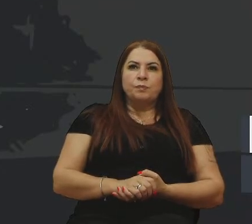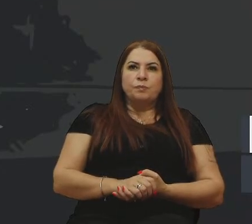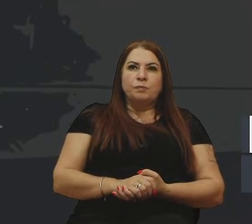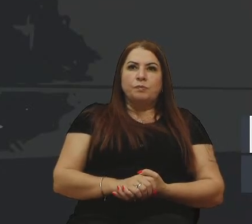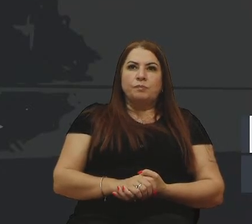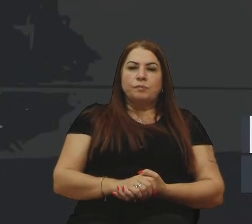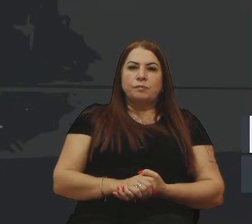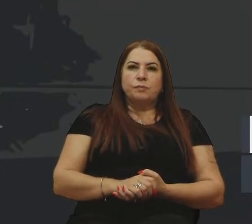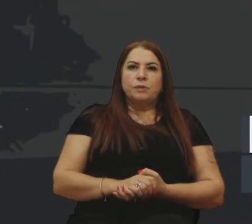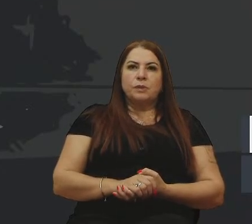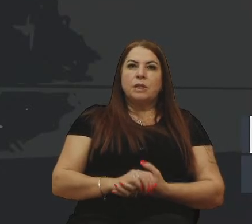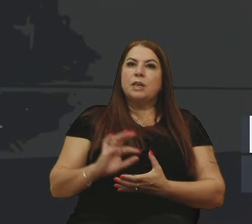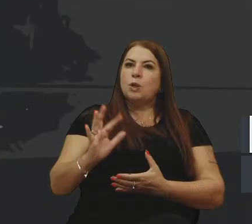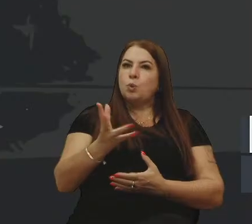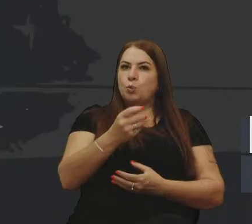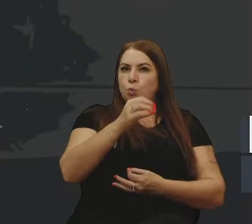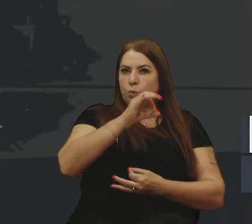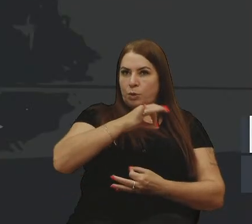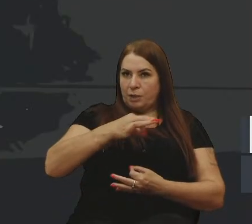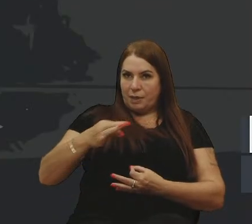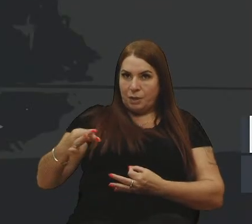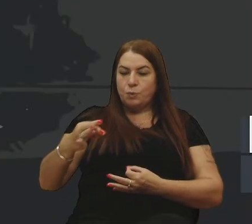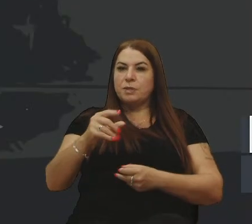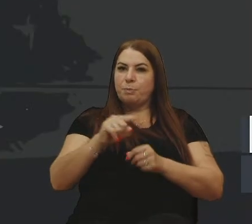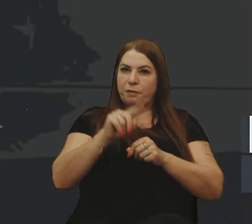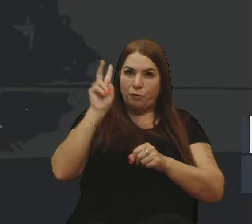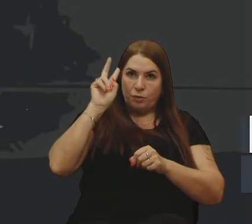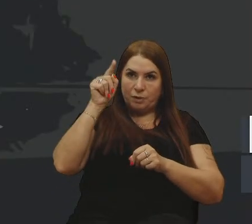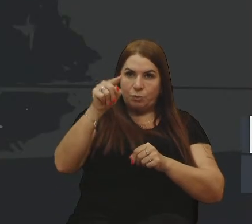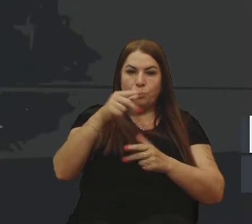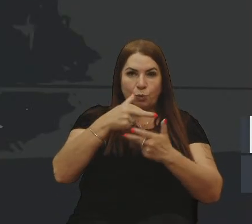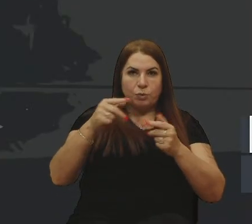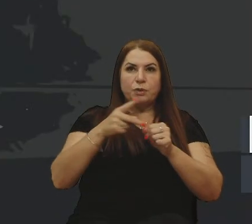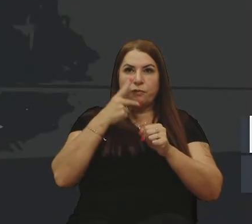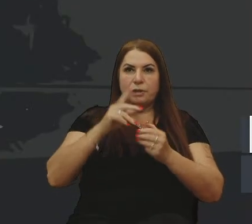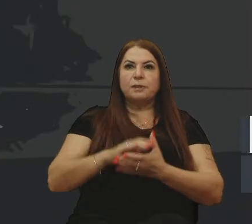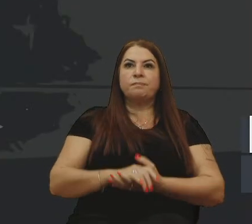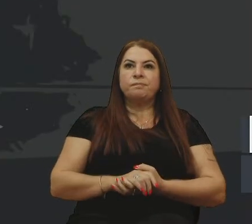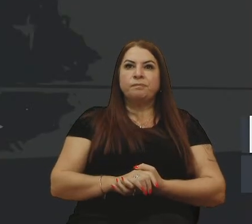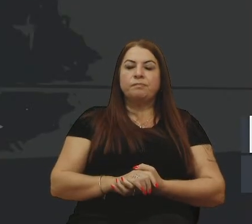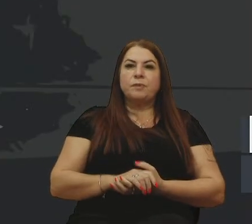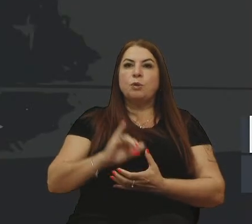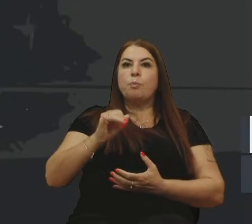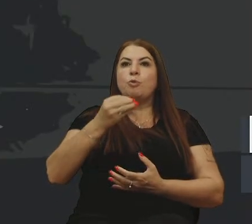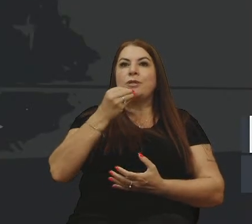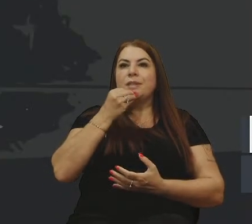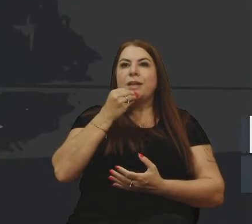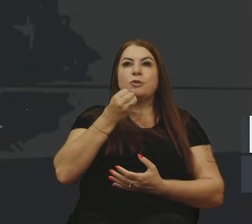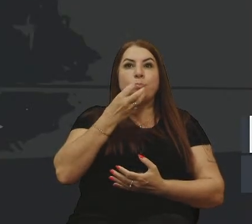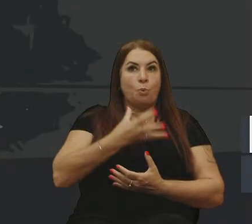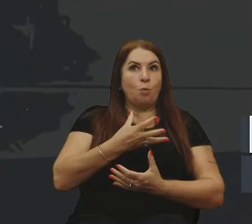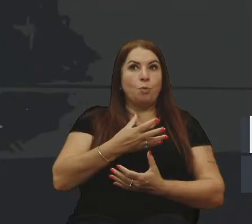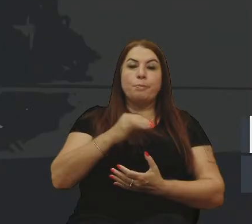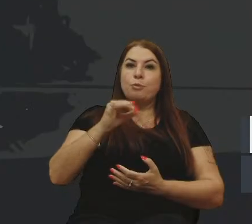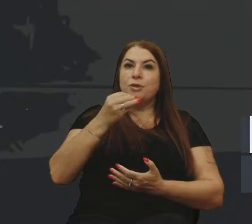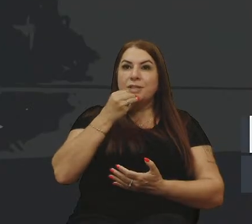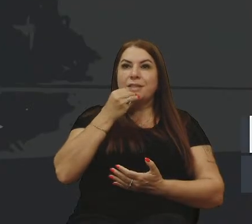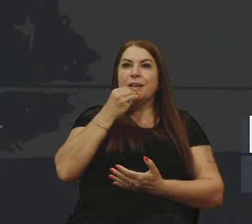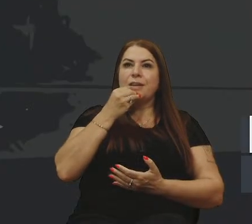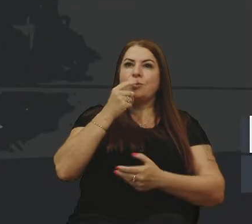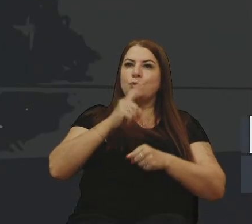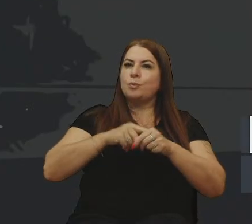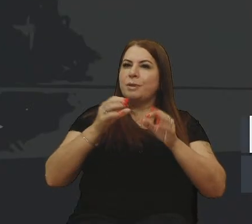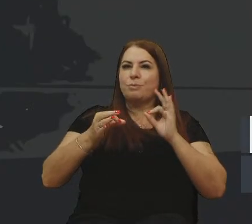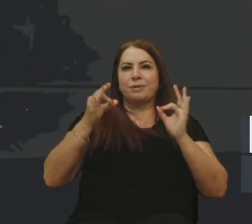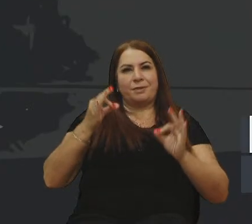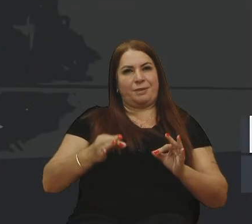E na Tudo em Grãos, gente, acho que voltando para a história da Tudo em Grãos, isso aqui é outra coisa que eu falei para vocês. Né? Uma oportunidade é boa, mas a oportunidade no tempo certo,